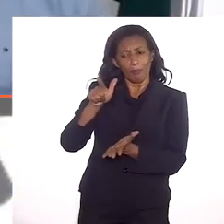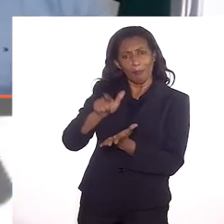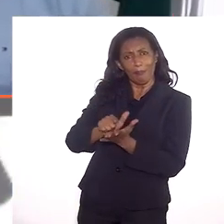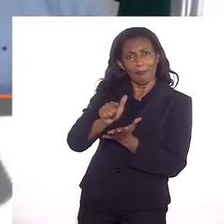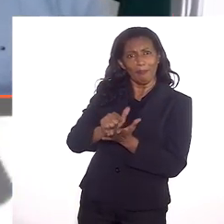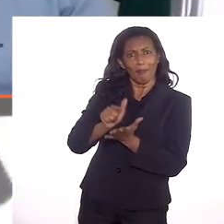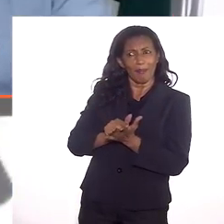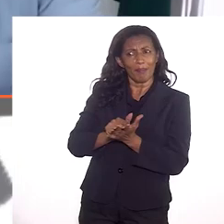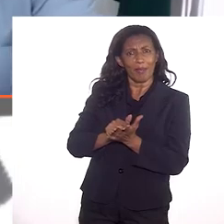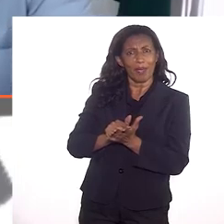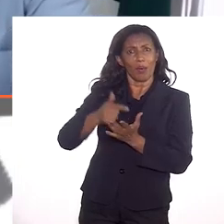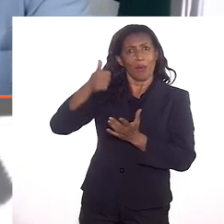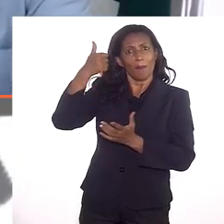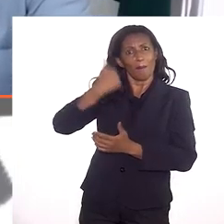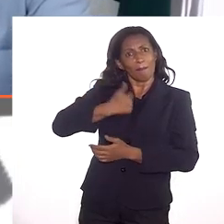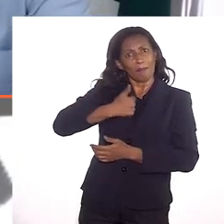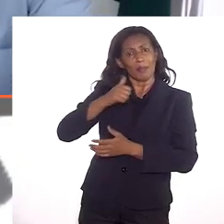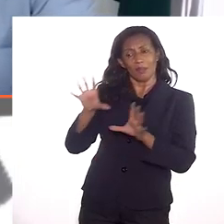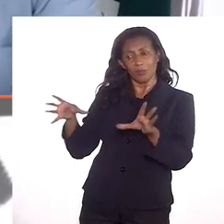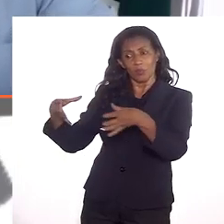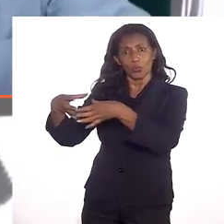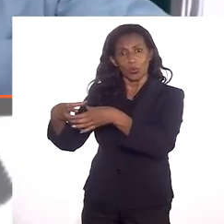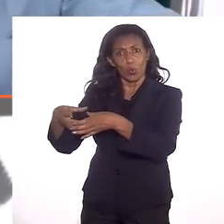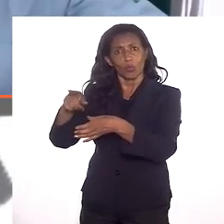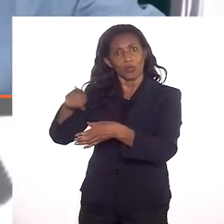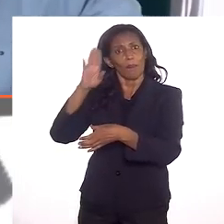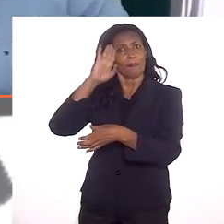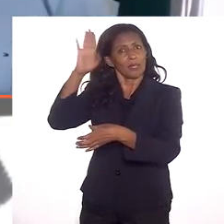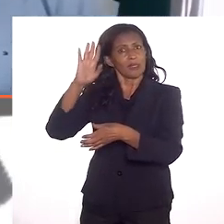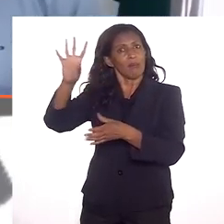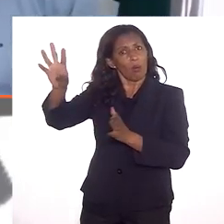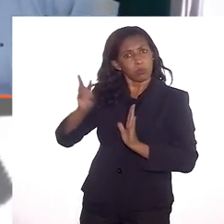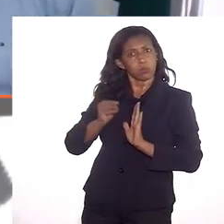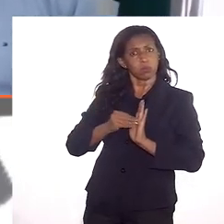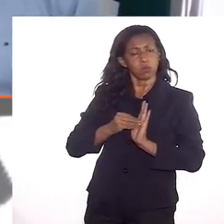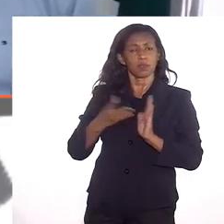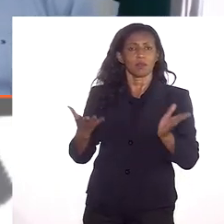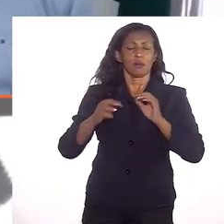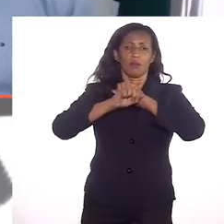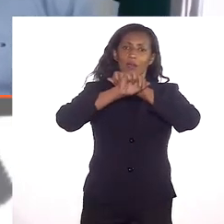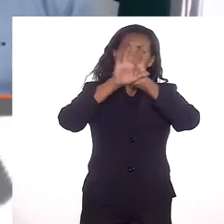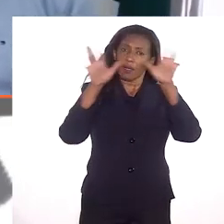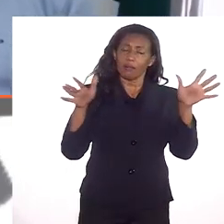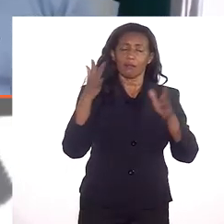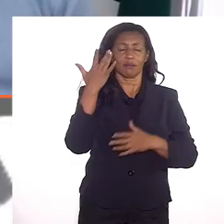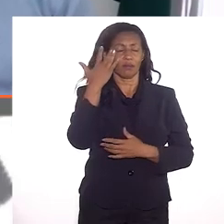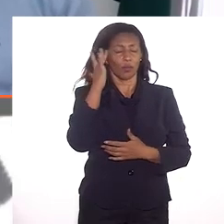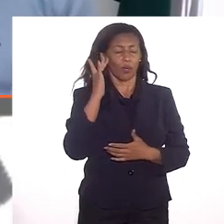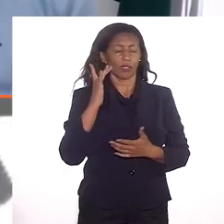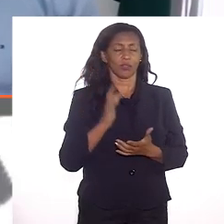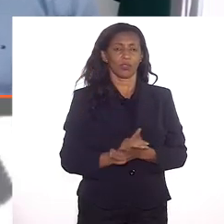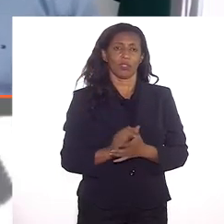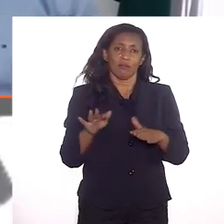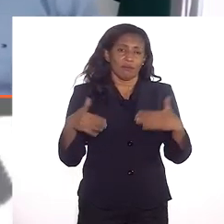tirá-la do papel sem que esses coletivos também protagonizem esse processo? Então, me parece muito claro. Então, assim, eu acho